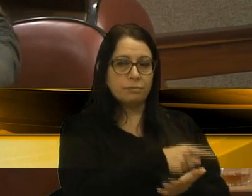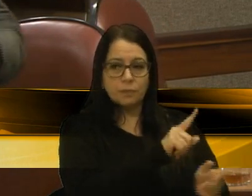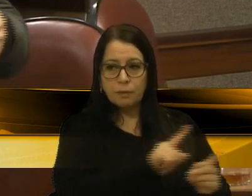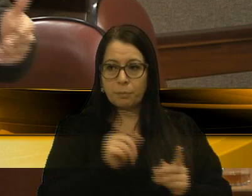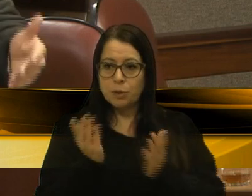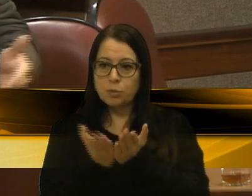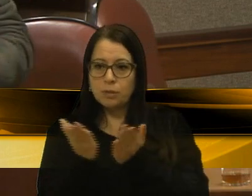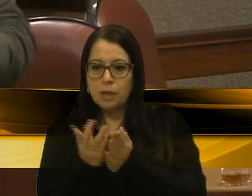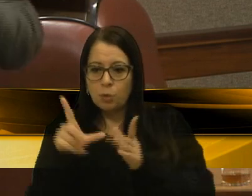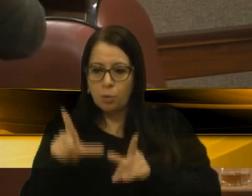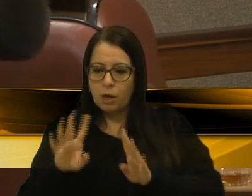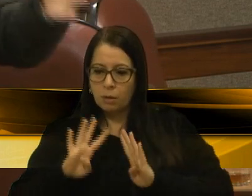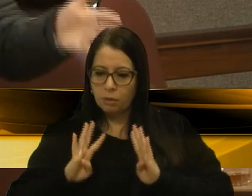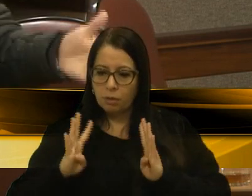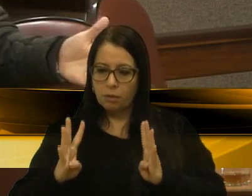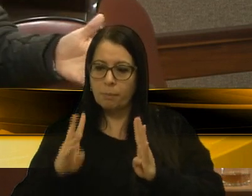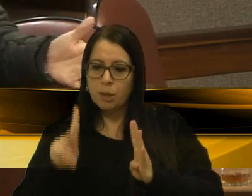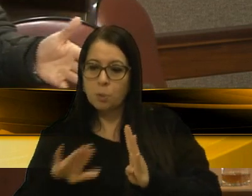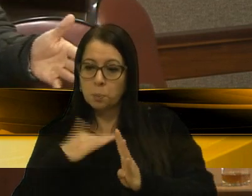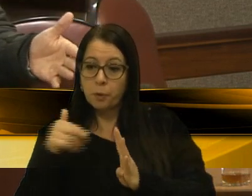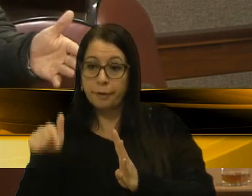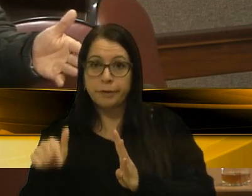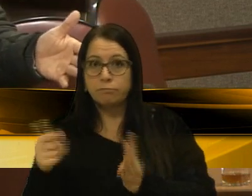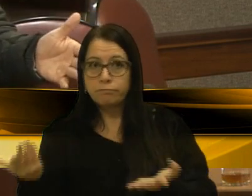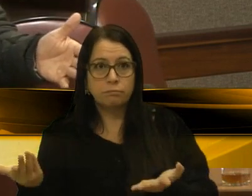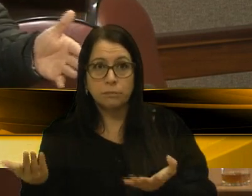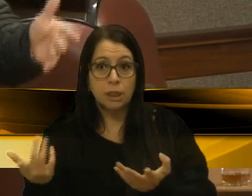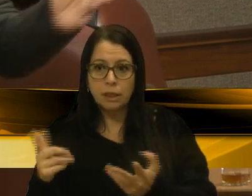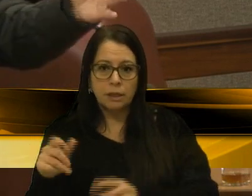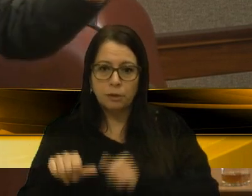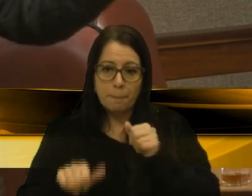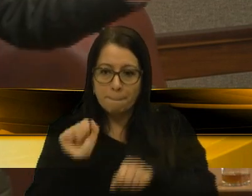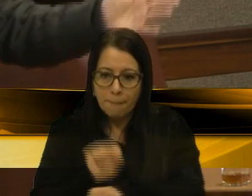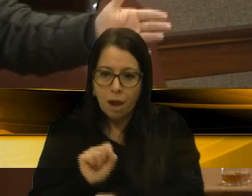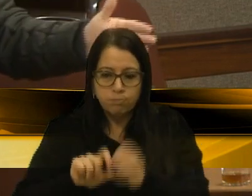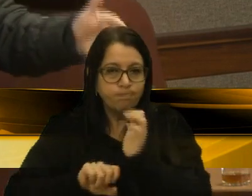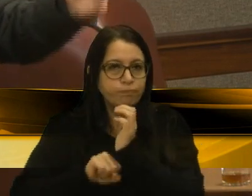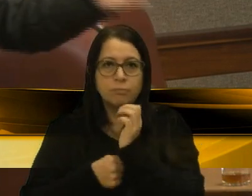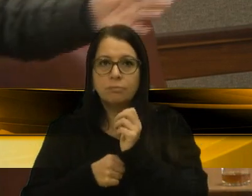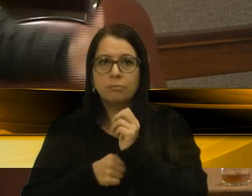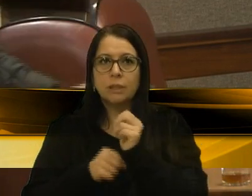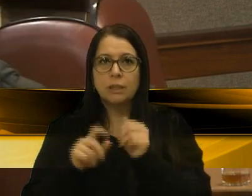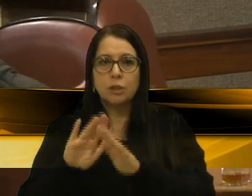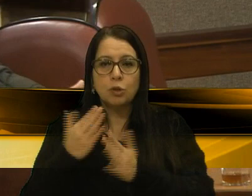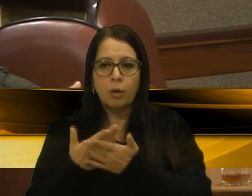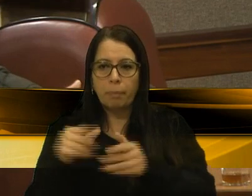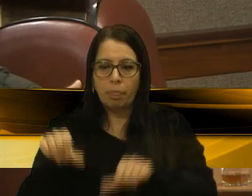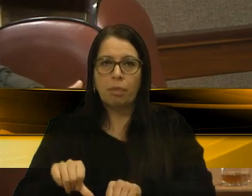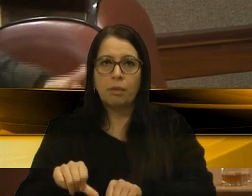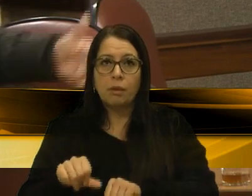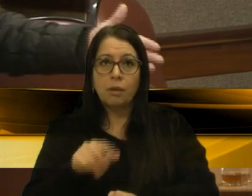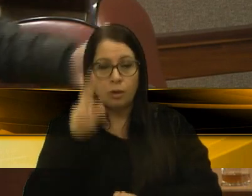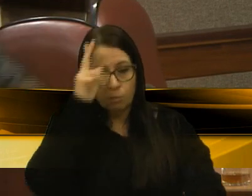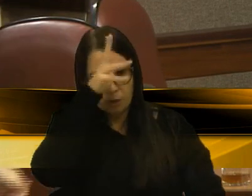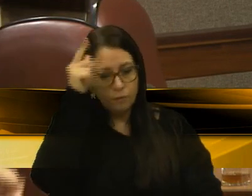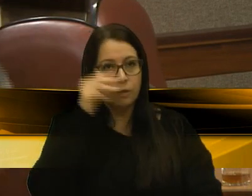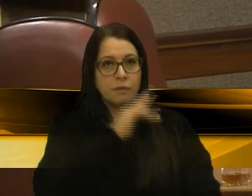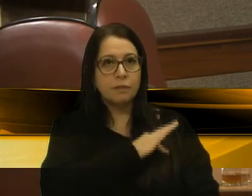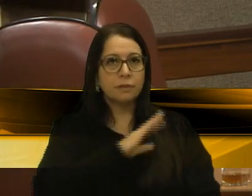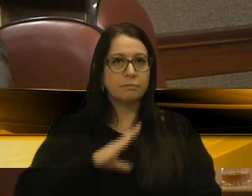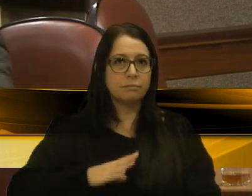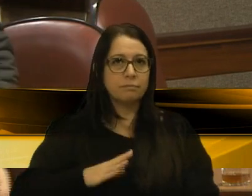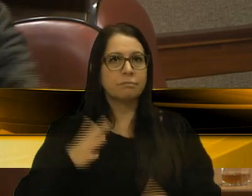funerária, interdita as escolas porque não tem qualidade, né? Tudo caindo. Prefeito de Flores da Cunha, escola